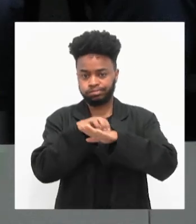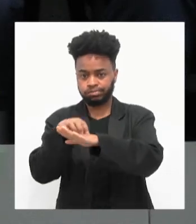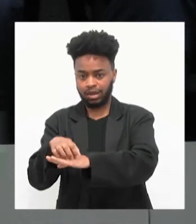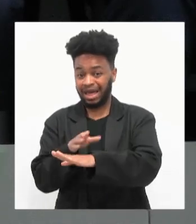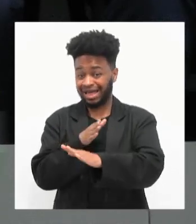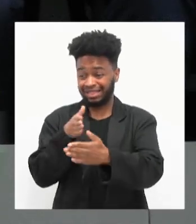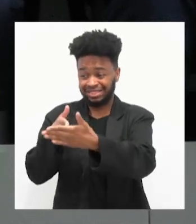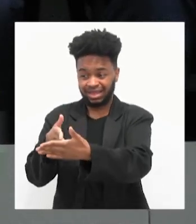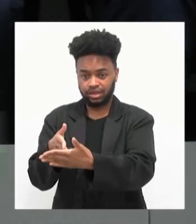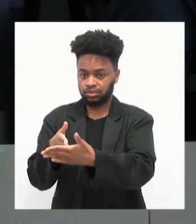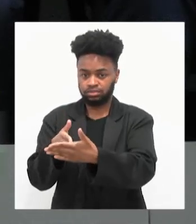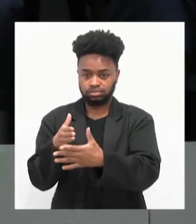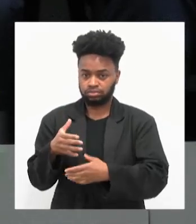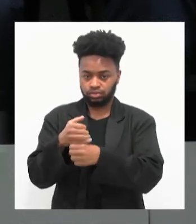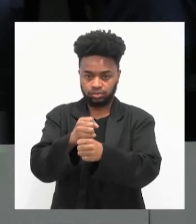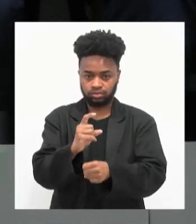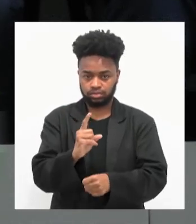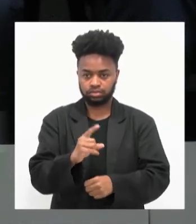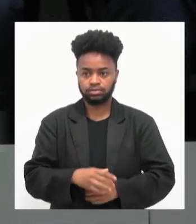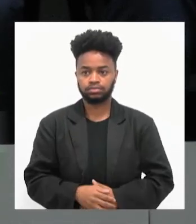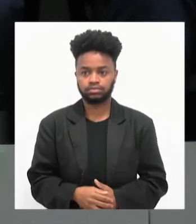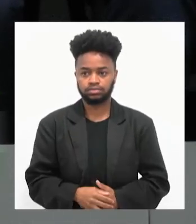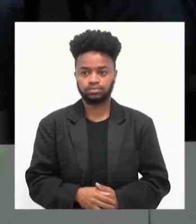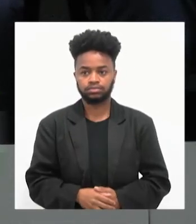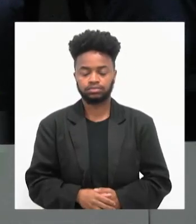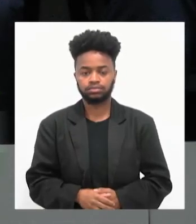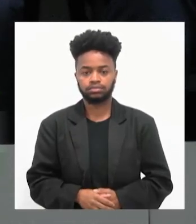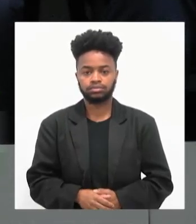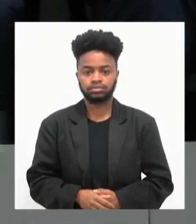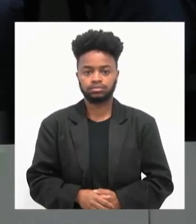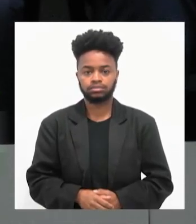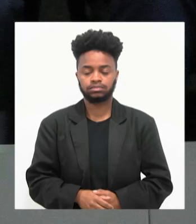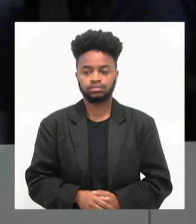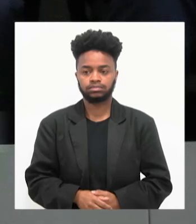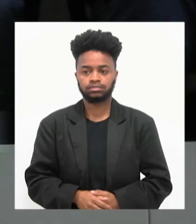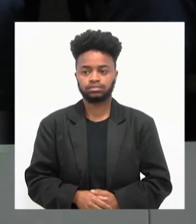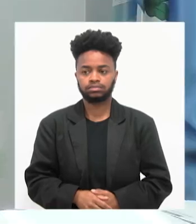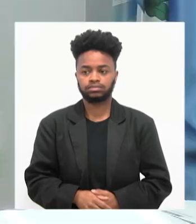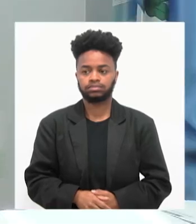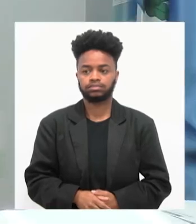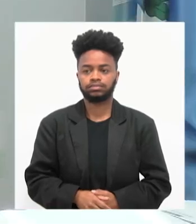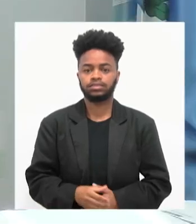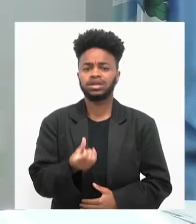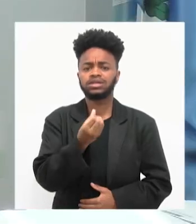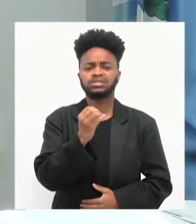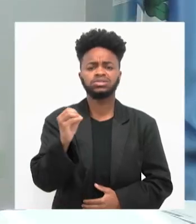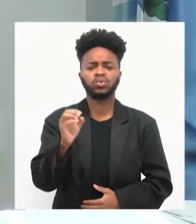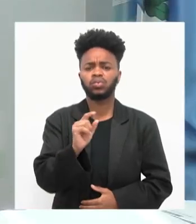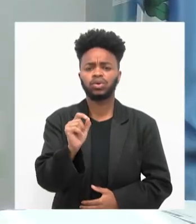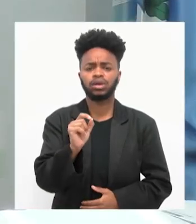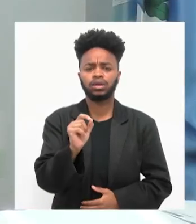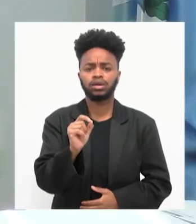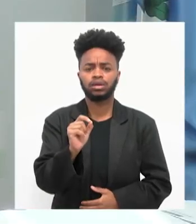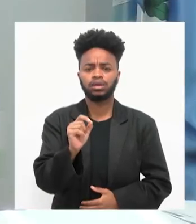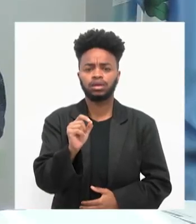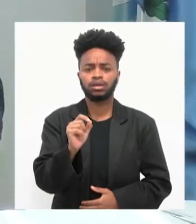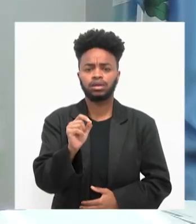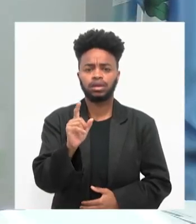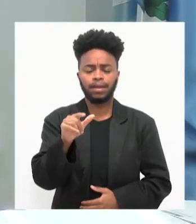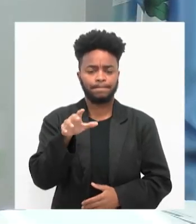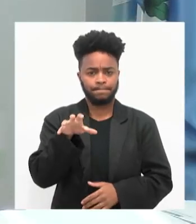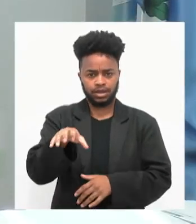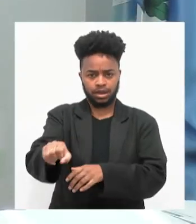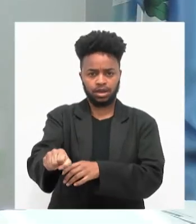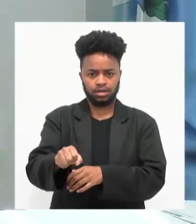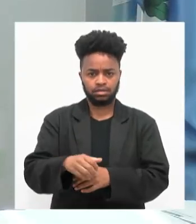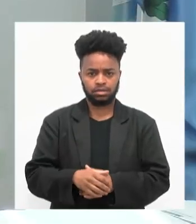Vargem Grande. Entendi. R$5 por excesso de quilômetros. Isso, Tá. isso. De quilômetro excedido. E esse 600 é o quê? Era diário? A saída. A saída. A saída.